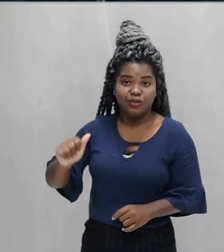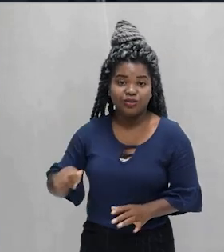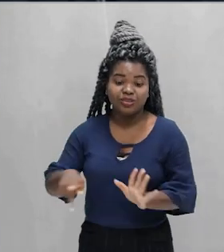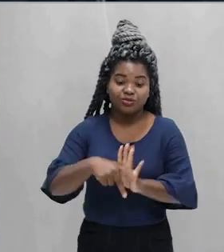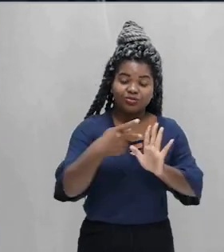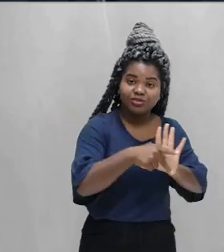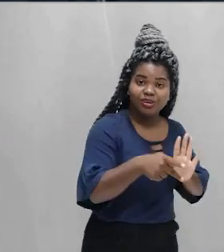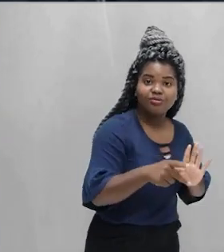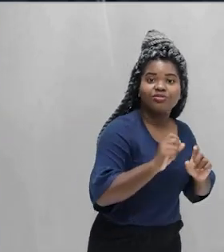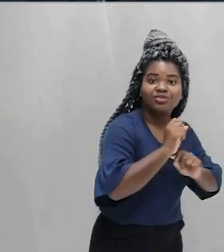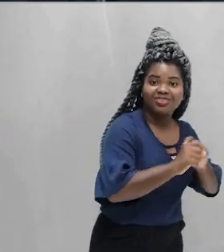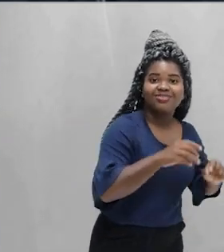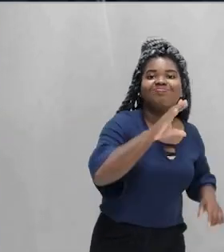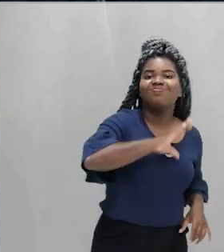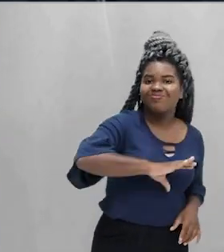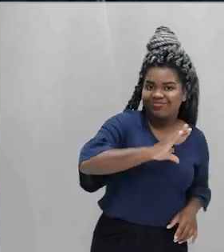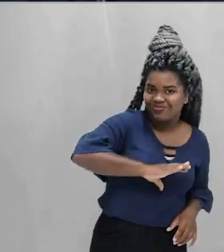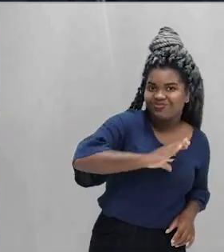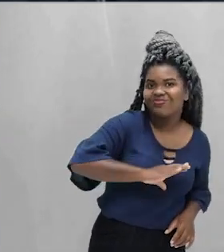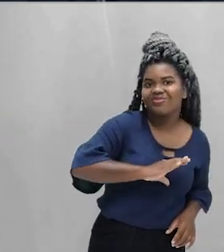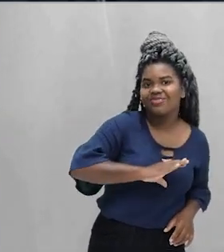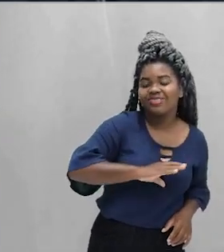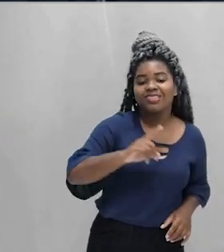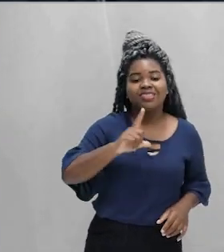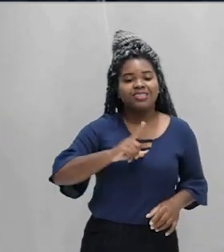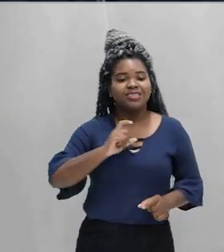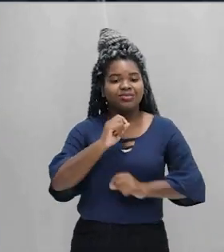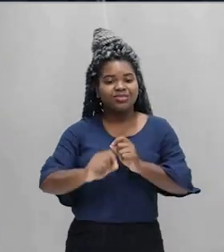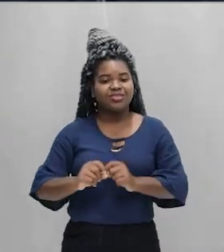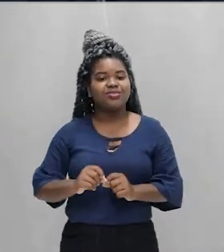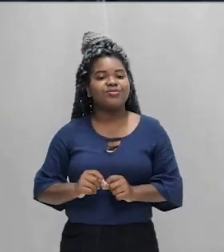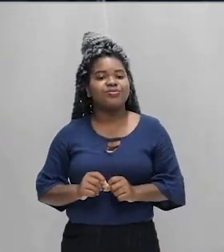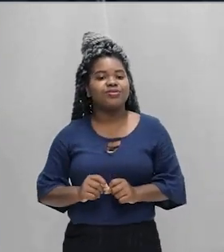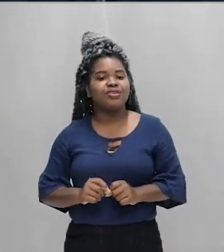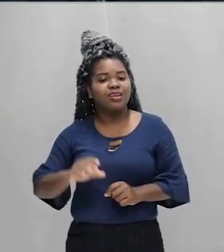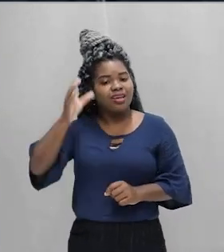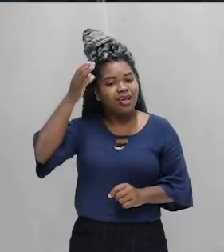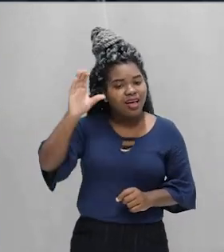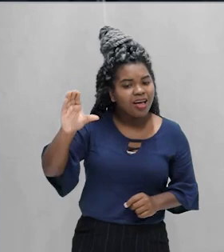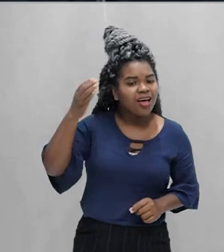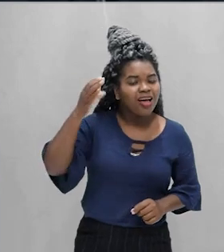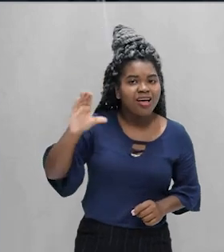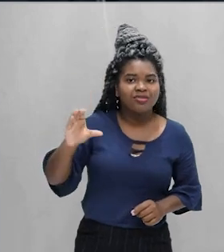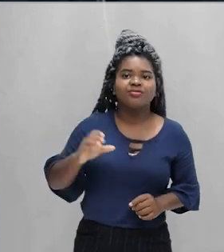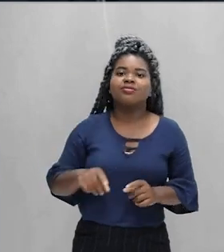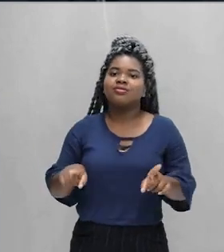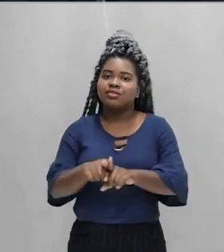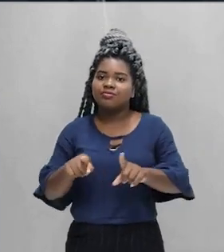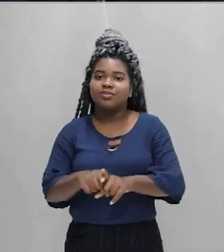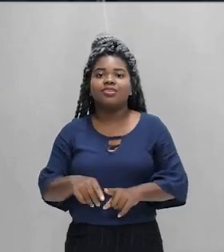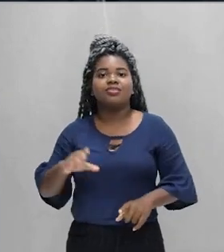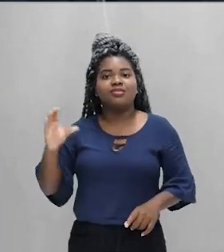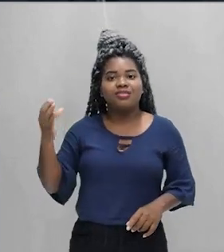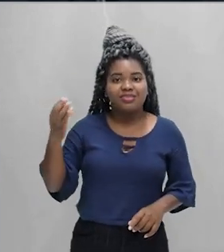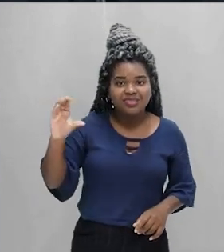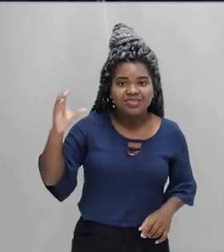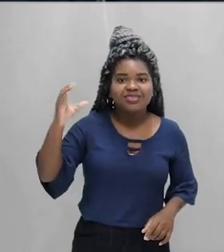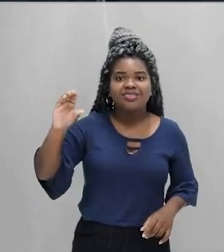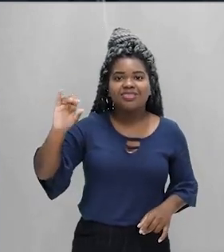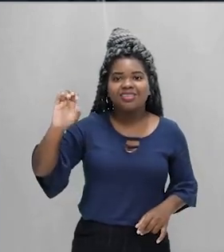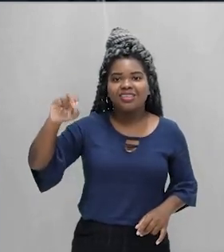esse cientificismo, tá? Essa oposição à idealização, trazendo mais para próximo